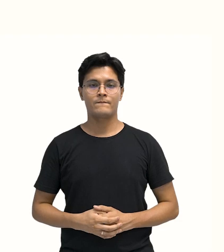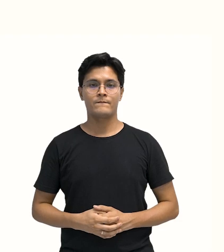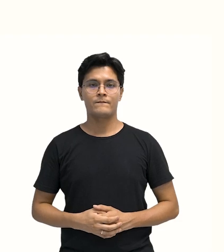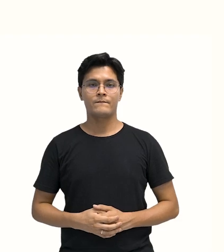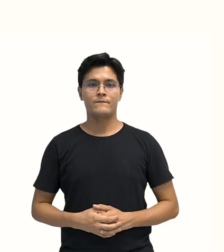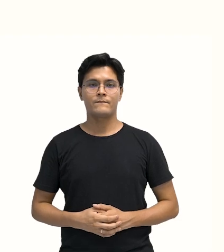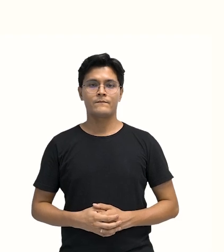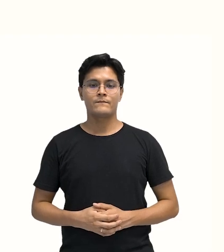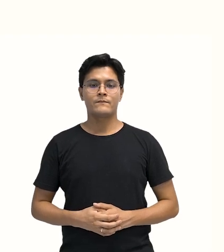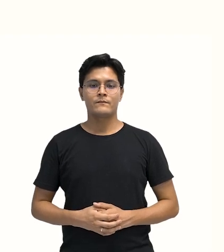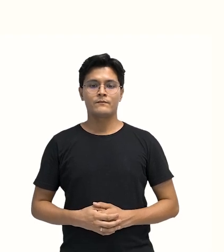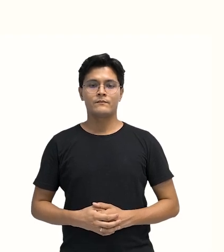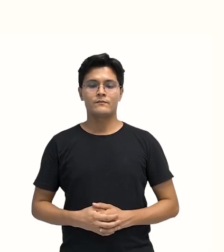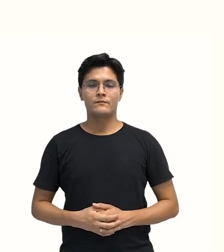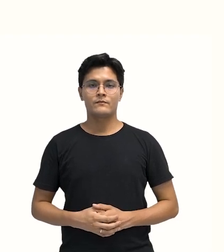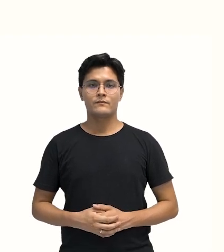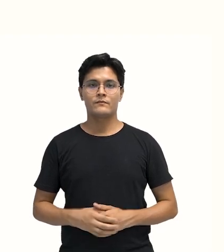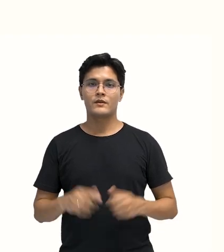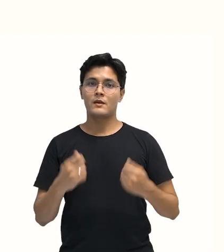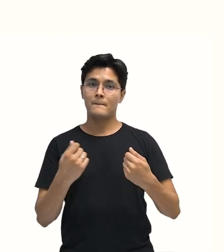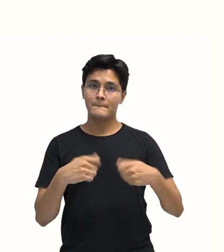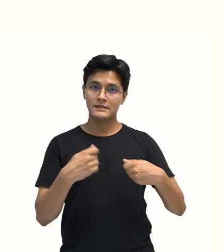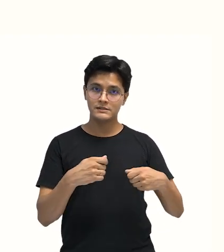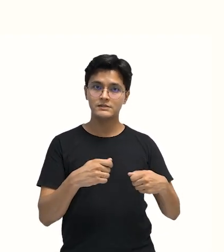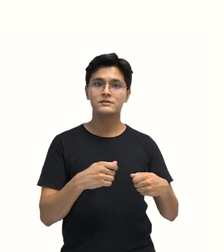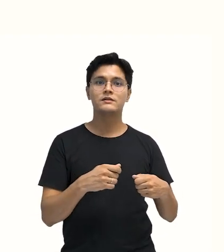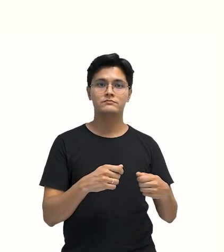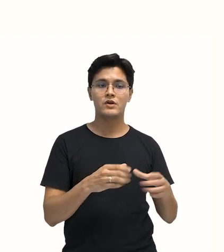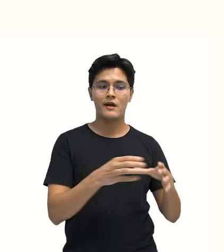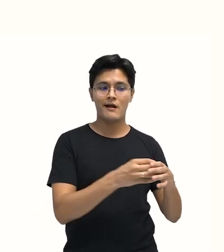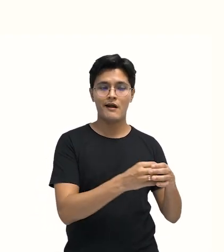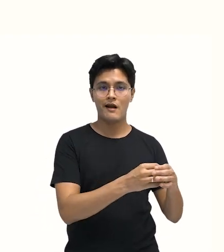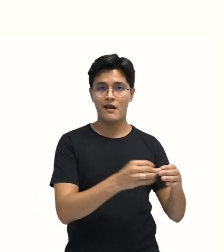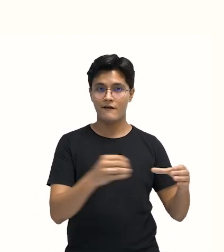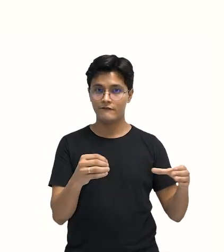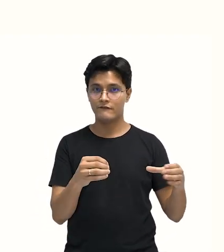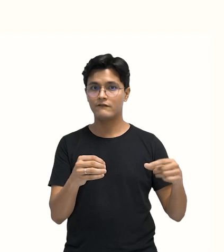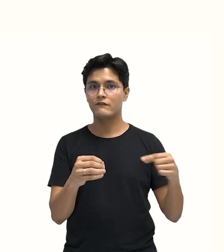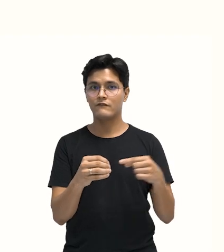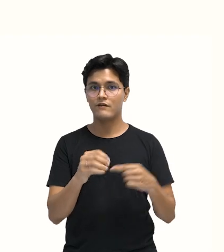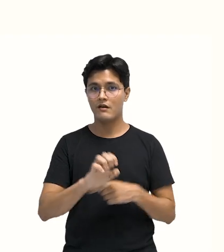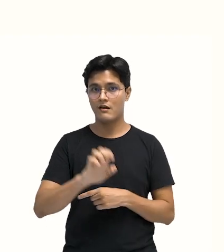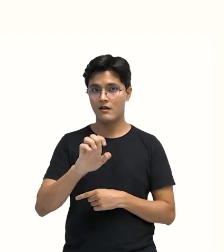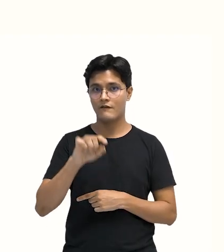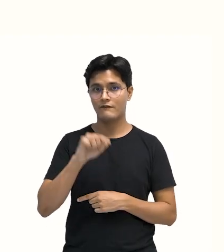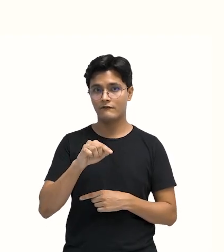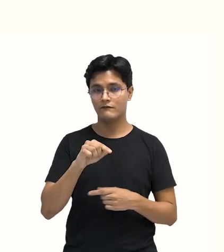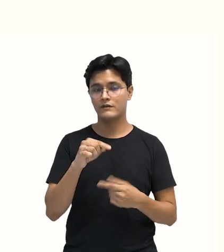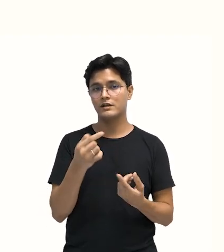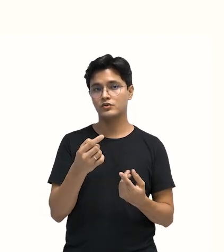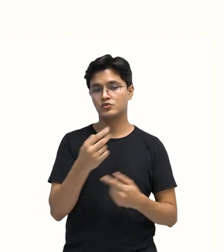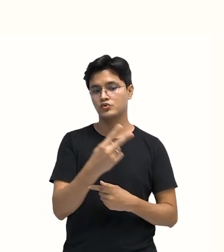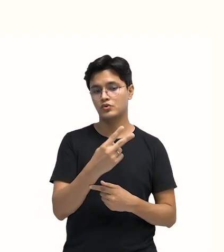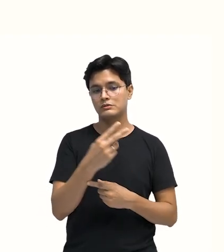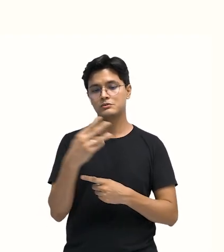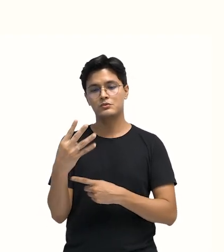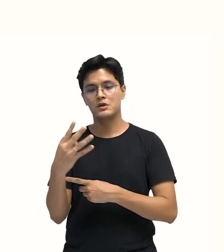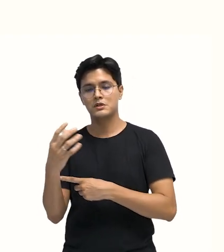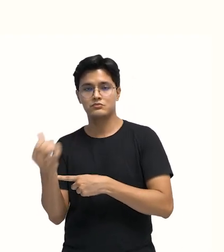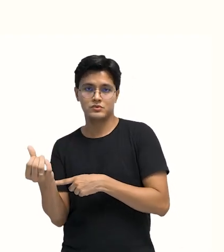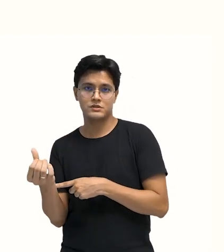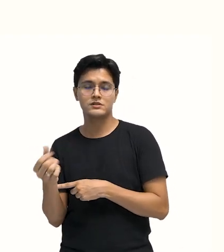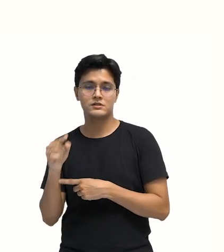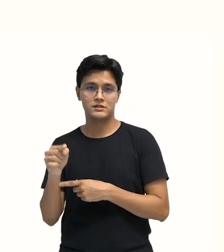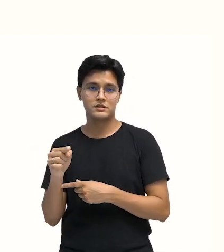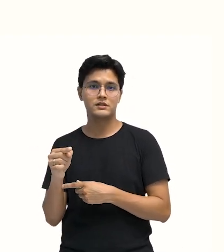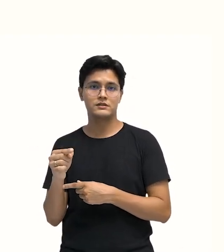Eu vou dividir os casos favoráveis. Quem são os casos favoráveis? É o 2, o 4 e o 6.